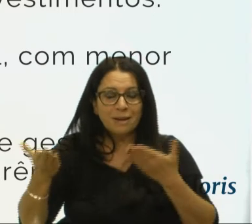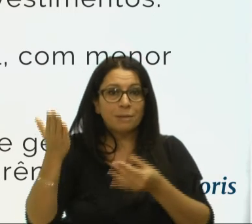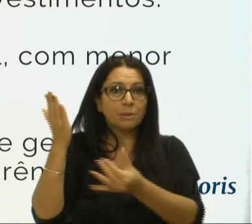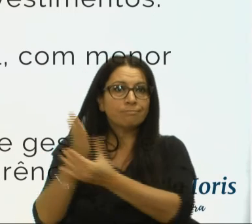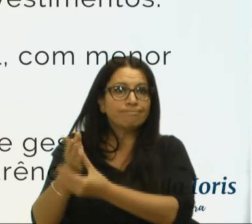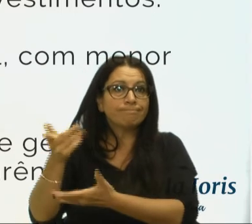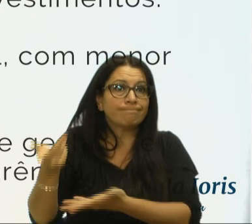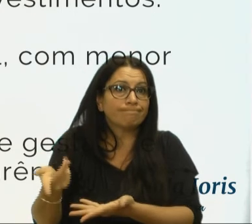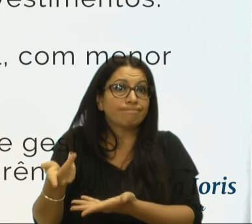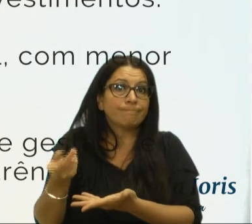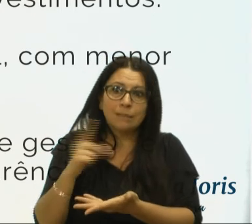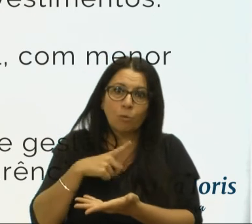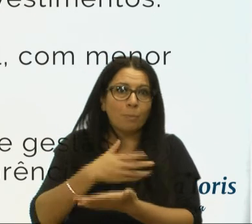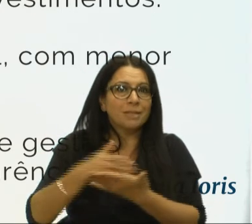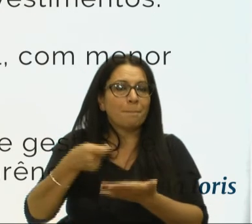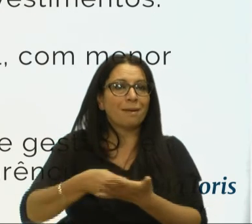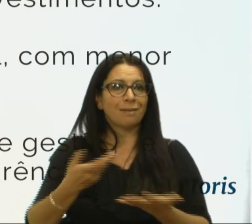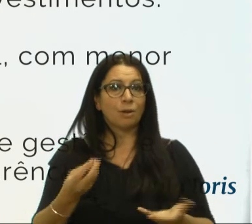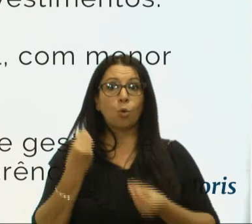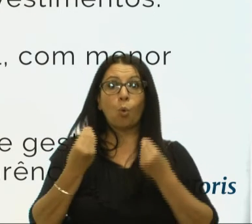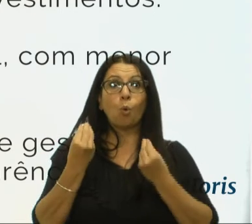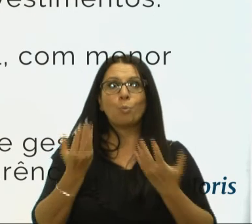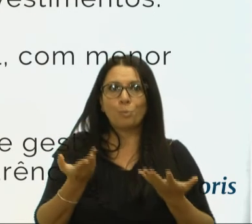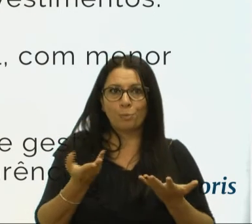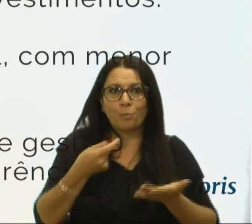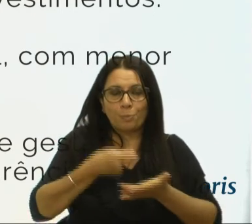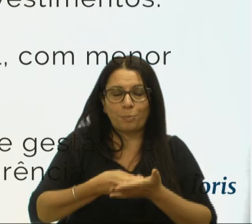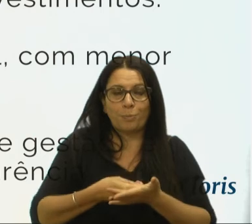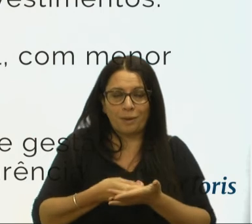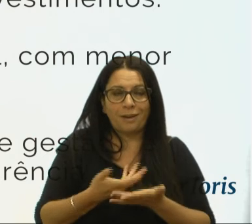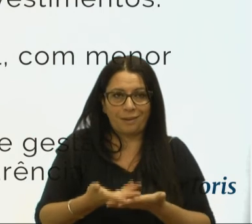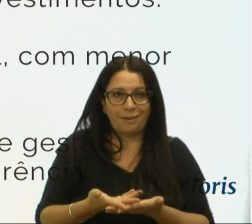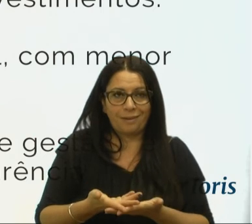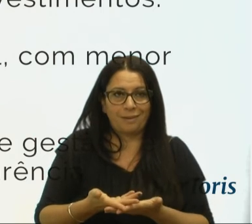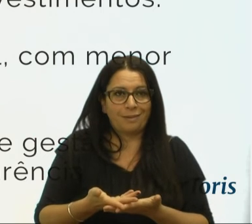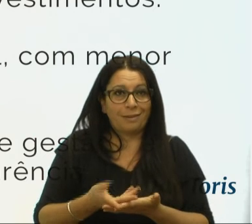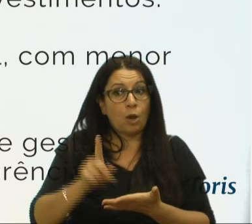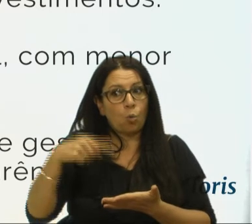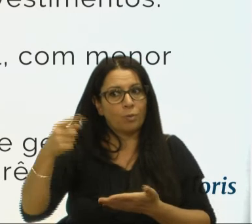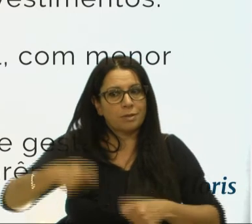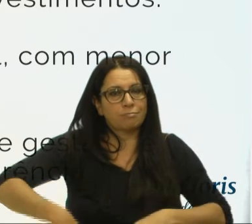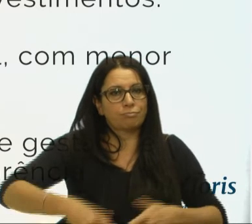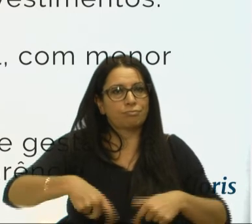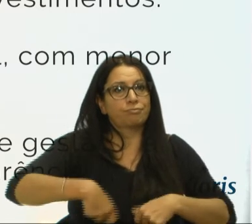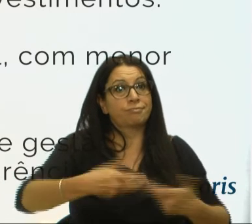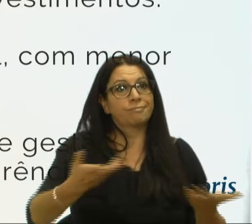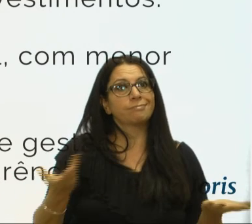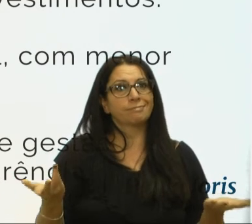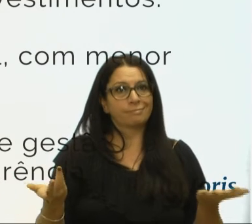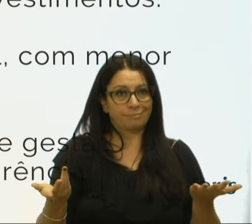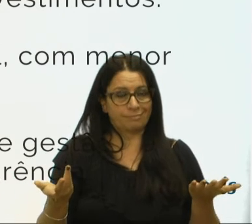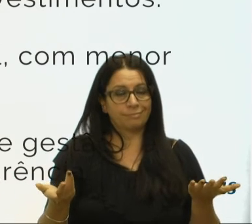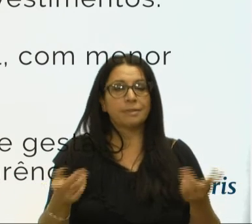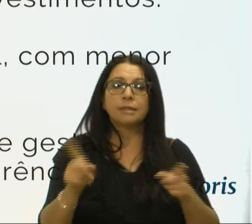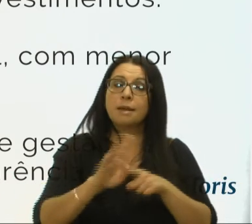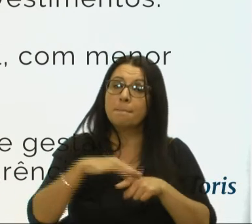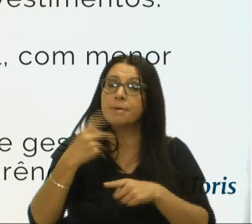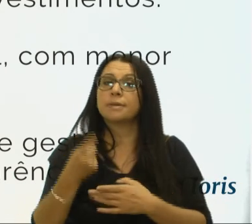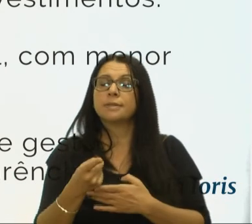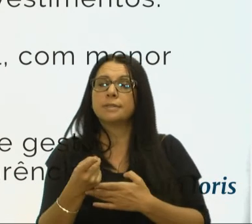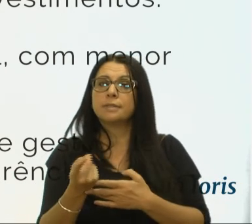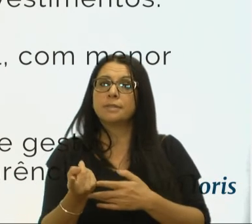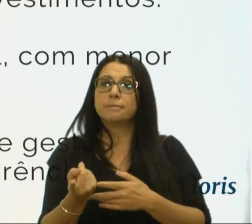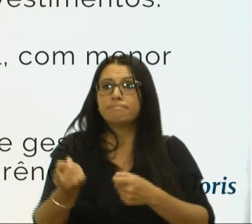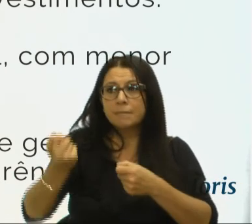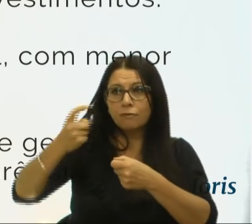liminar, tem que passar a pagar. E aí, como que nós vamos pagar as outras despesas, né? Além disso,